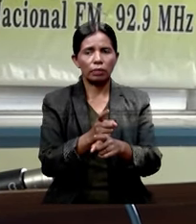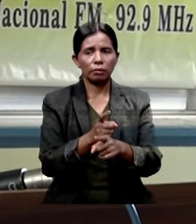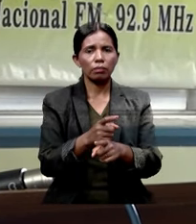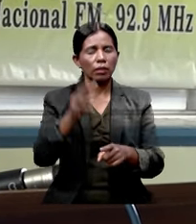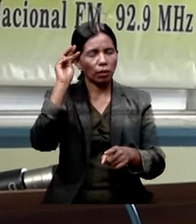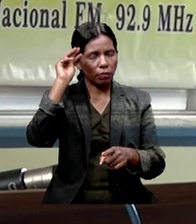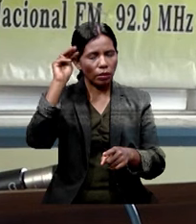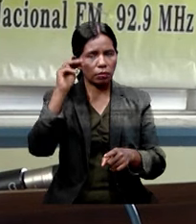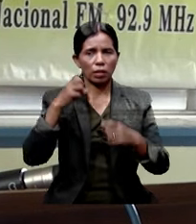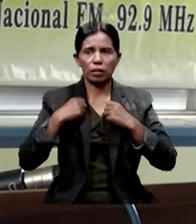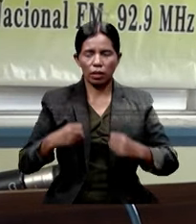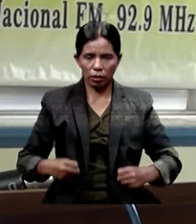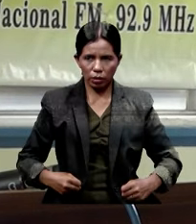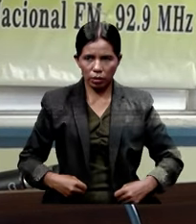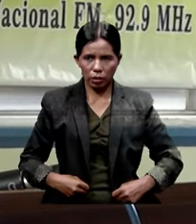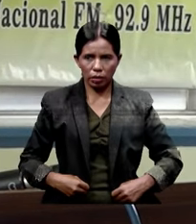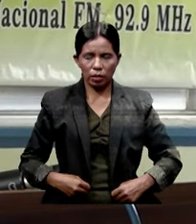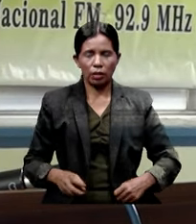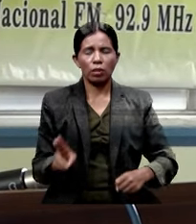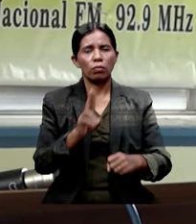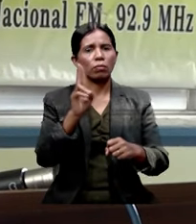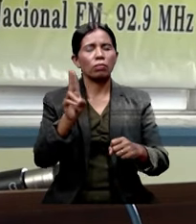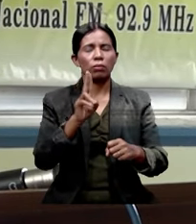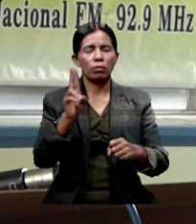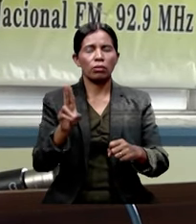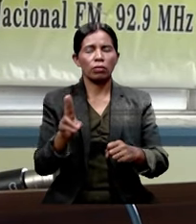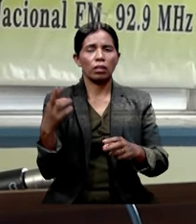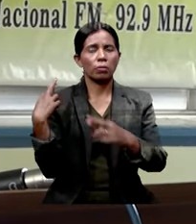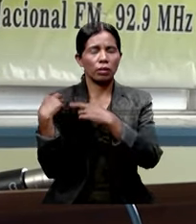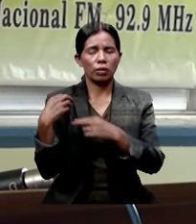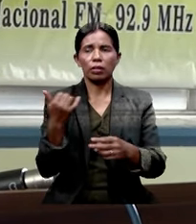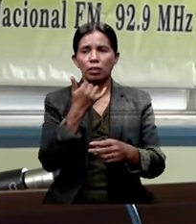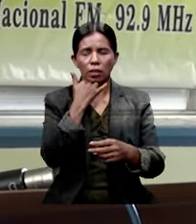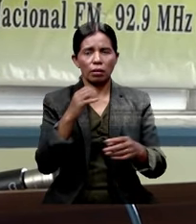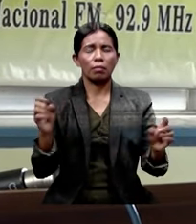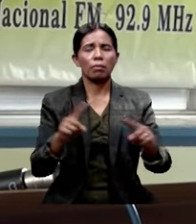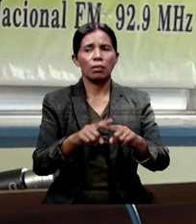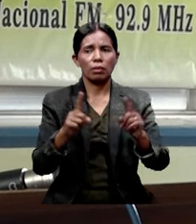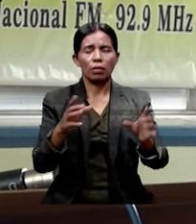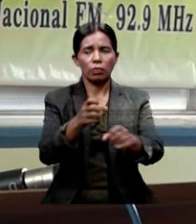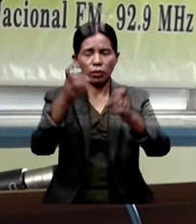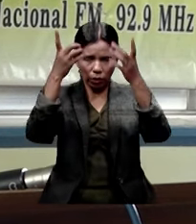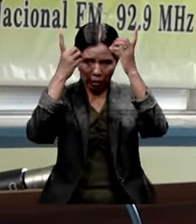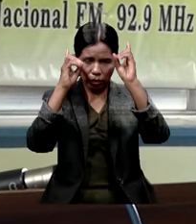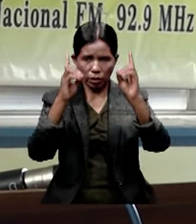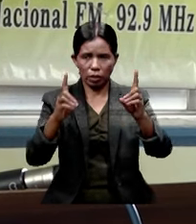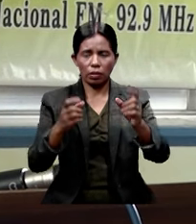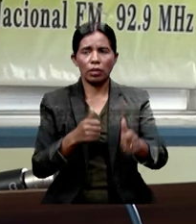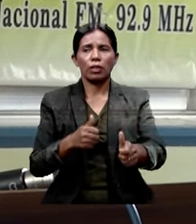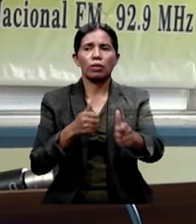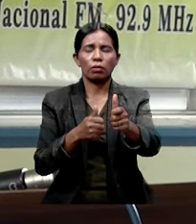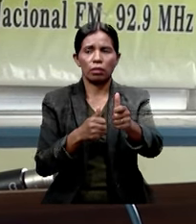ministra Saudi abusa do ni poder ka o ministra Saudi la abusa poder mai ni foto decisão baseia